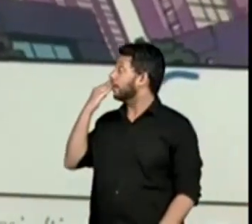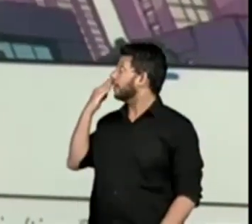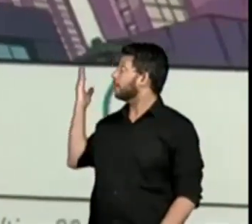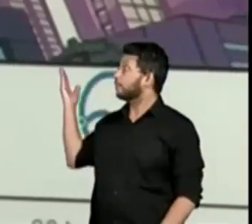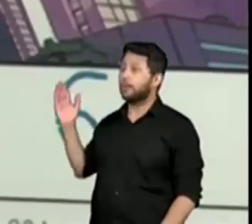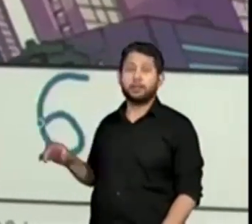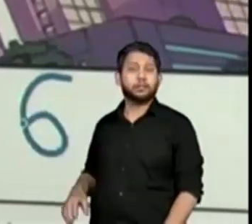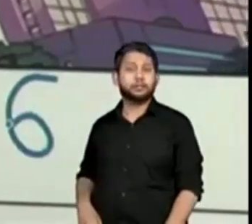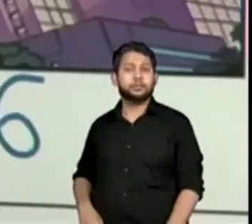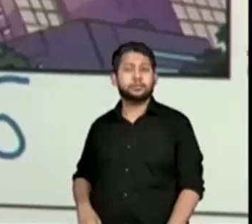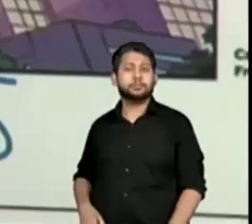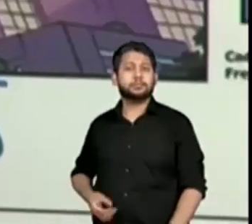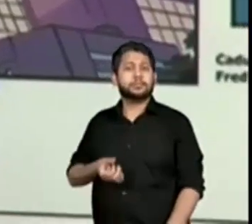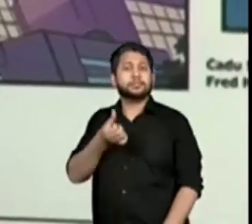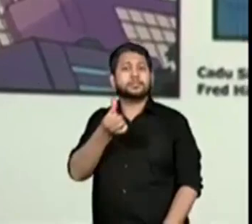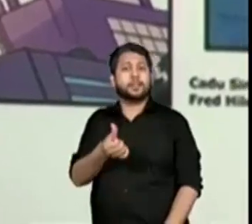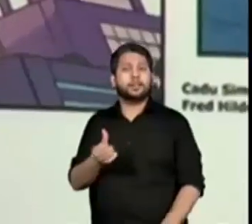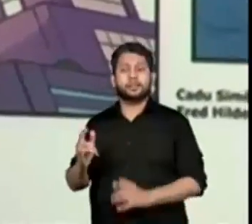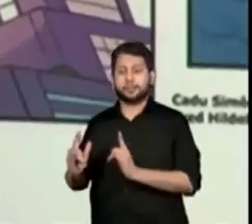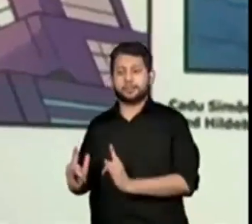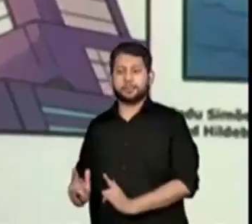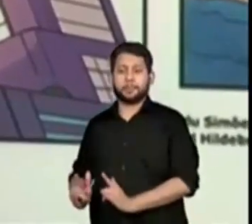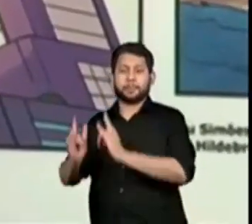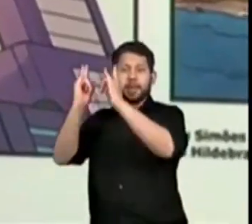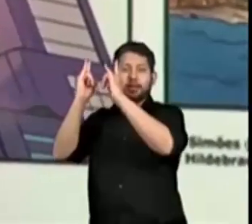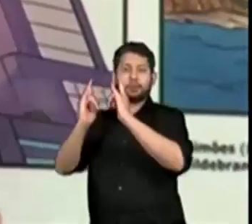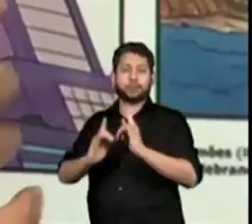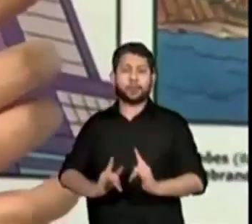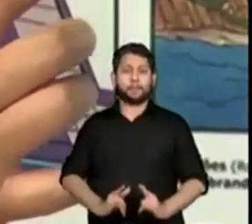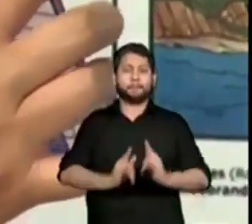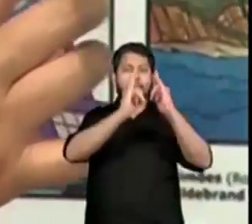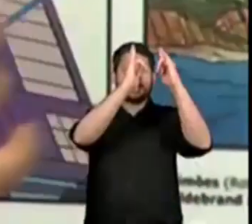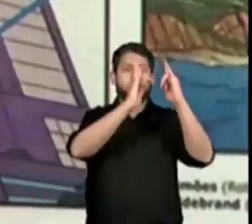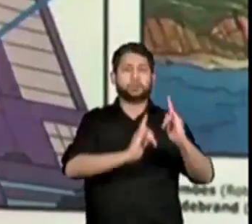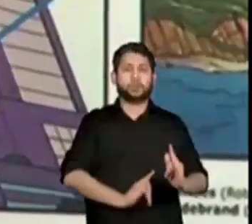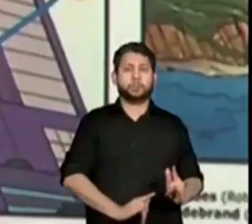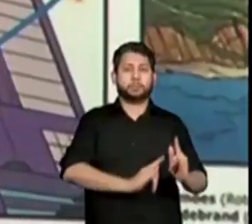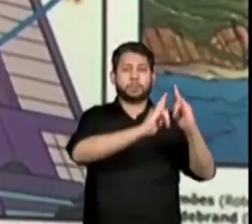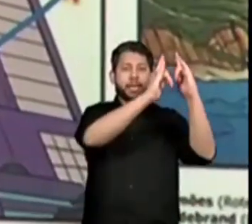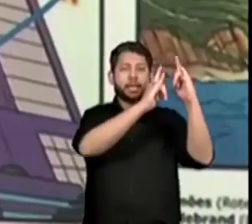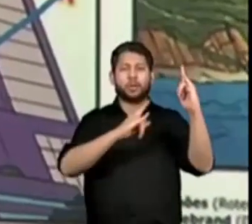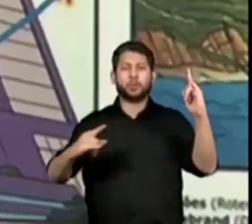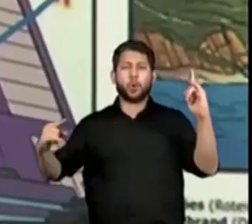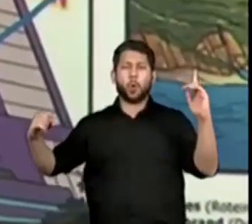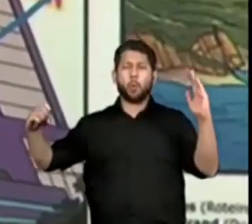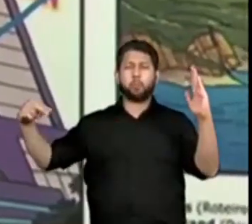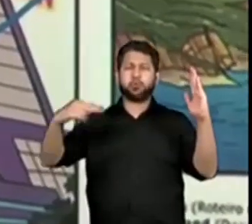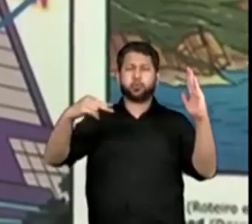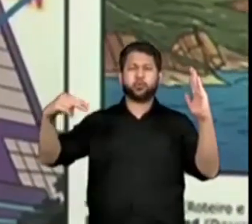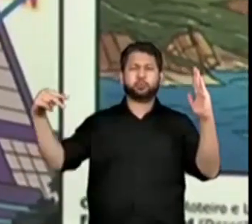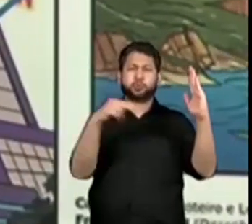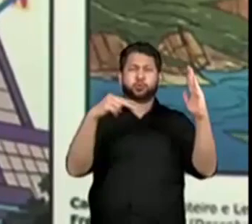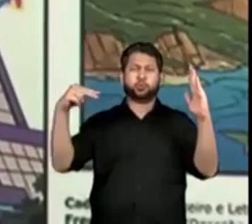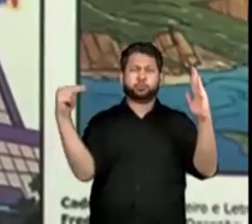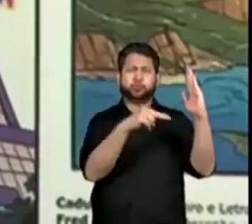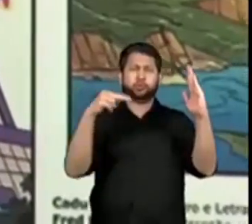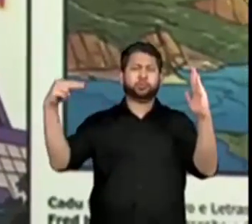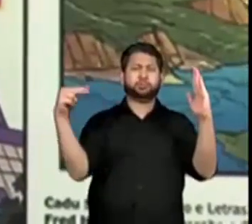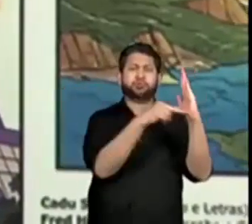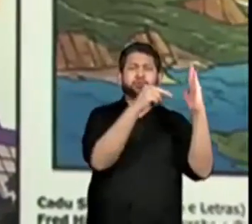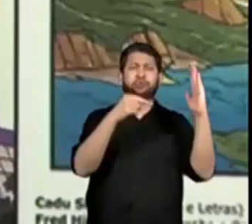o 6, o musculoso ultrapassando 3 prédios e